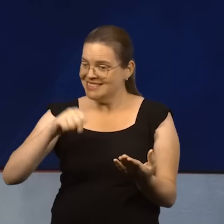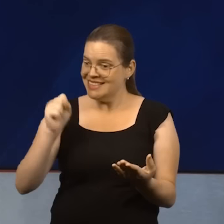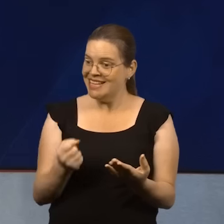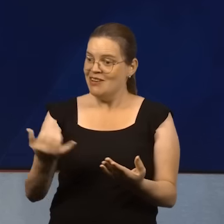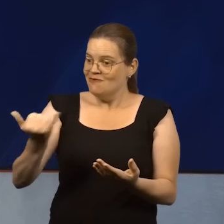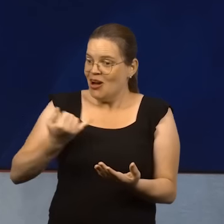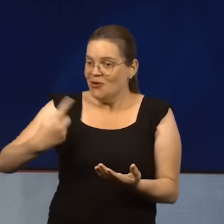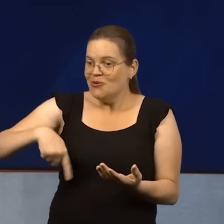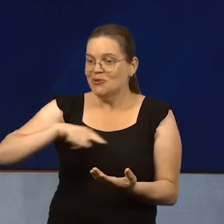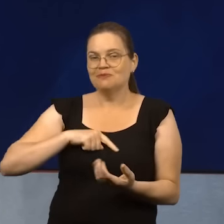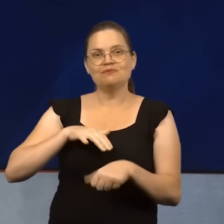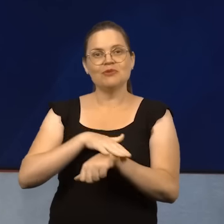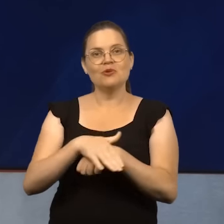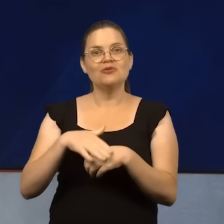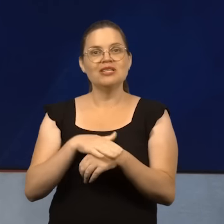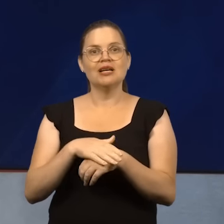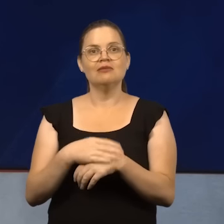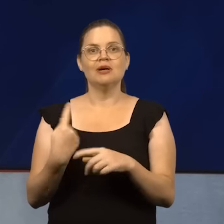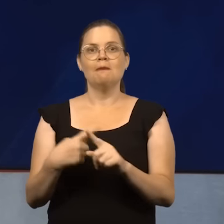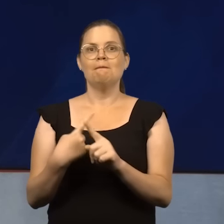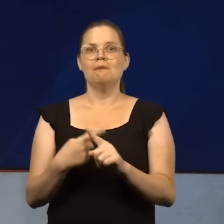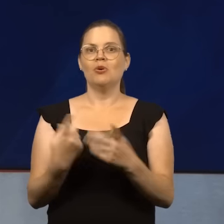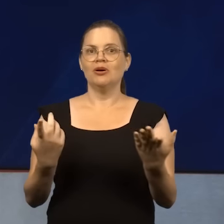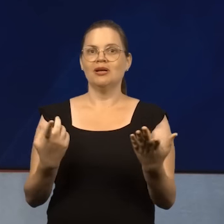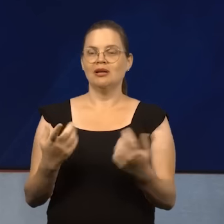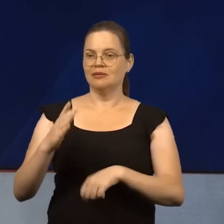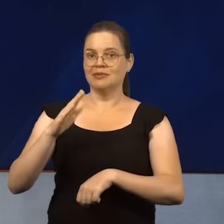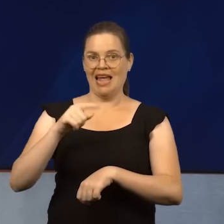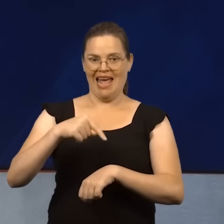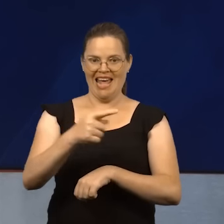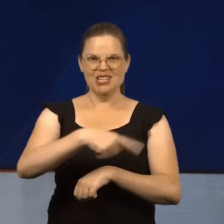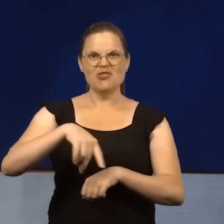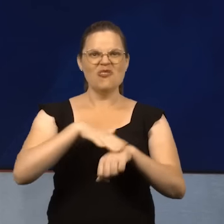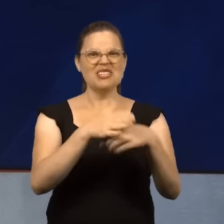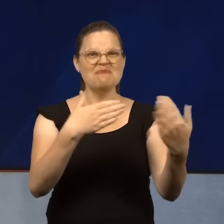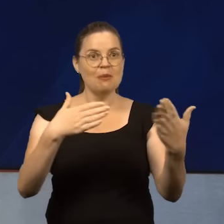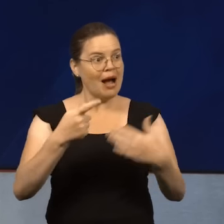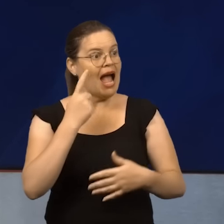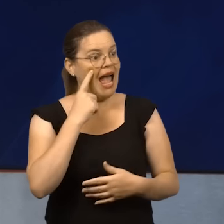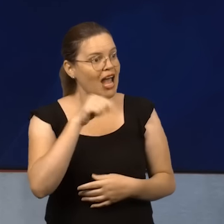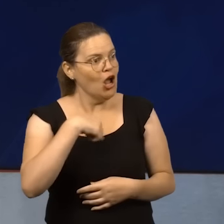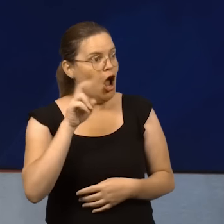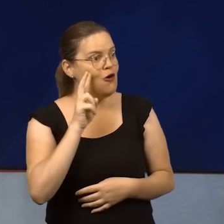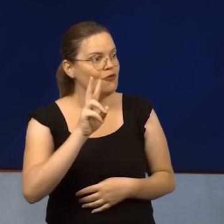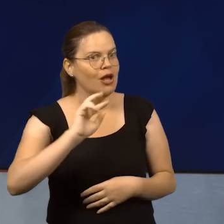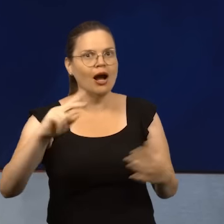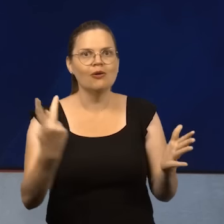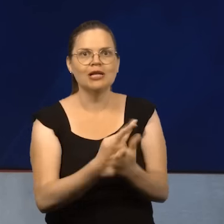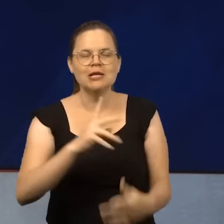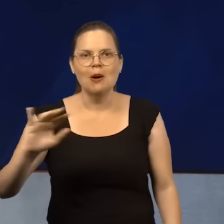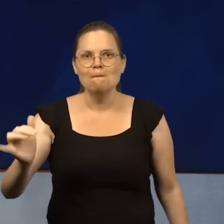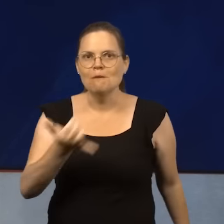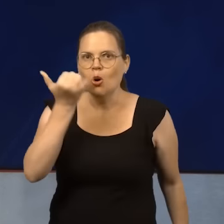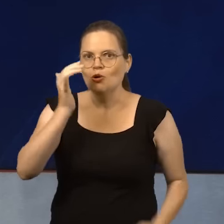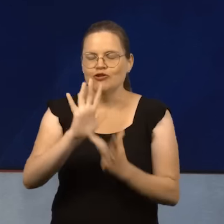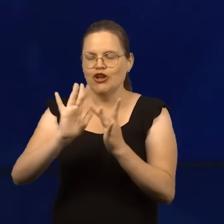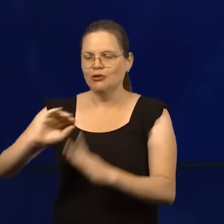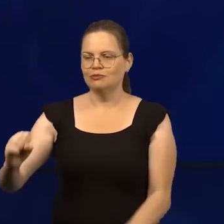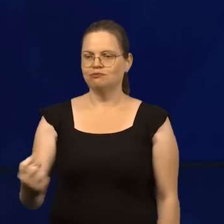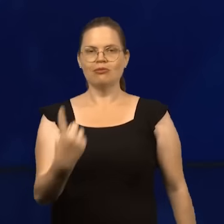importante, enquanto eles falavam, o próprio Jesus apareceu e se revelou àquelas